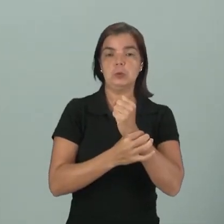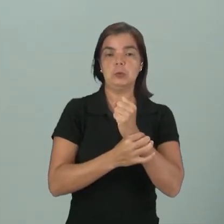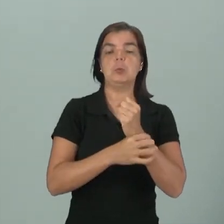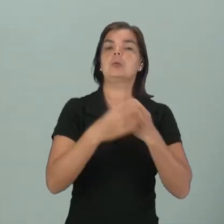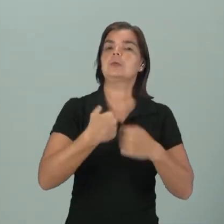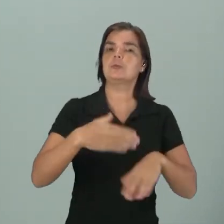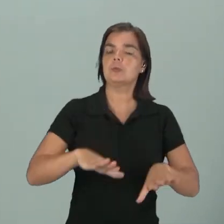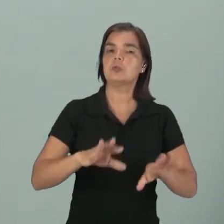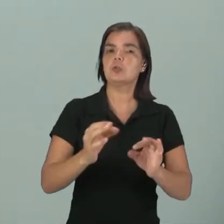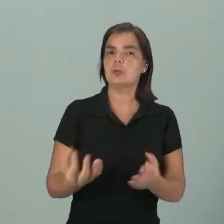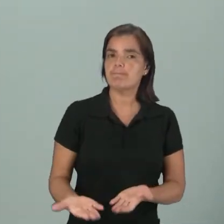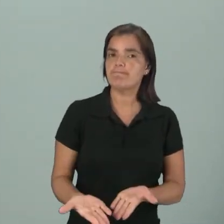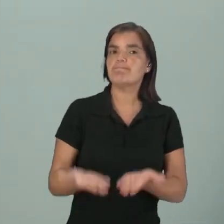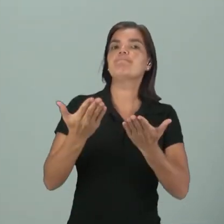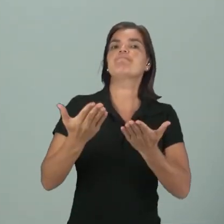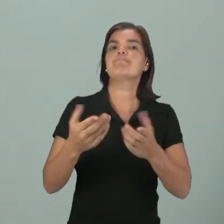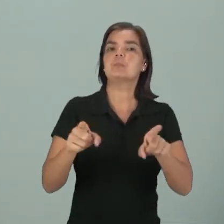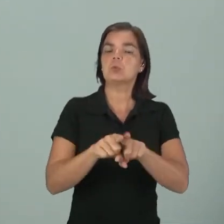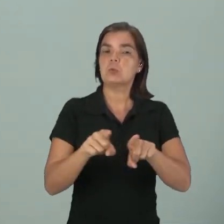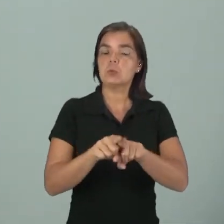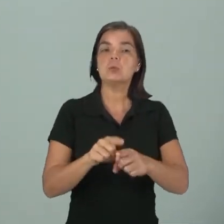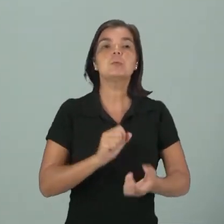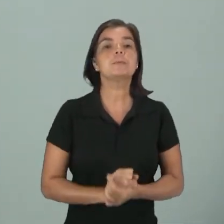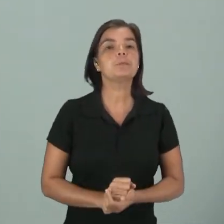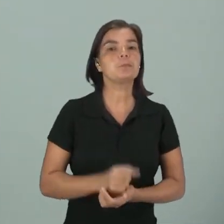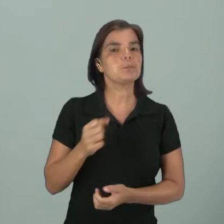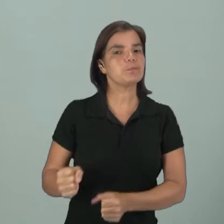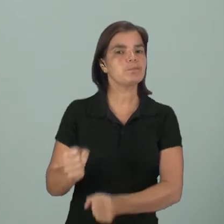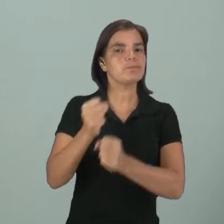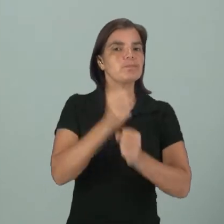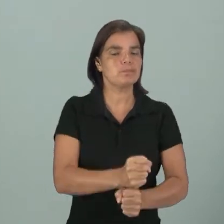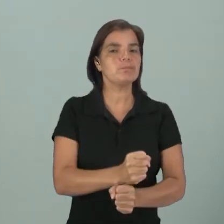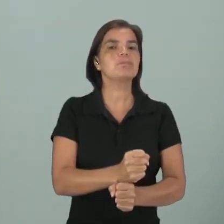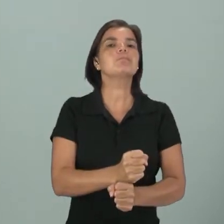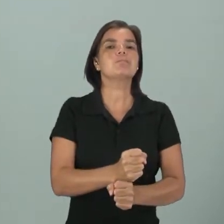o poder pleno. Em síntese, o poder